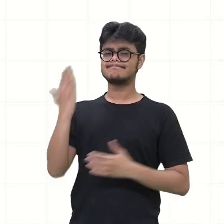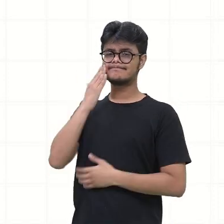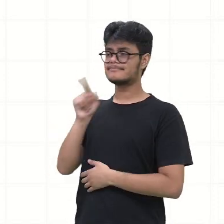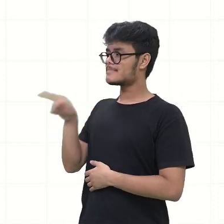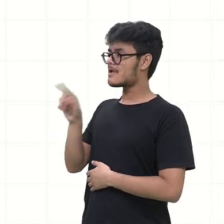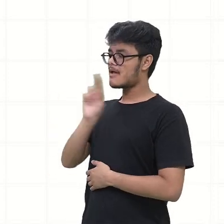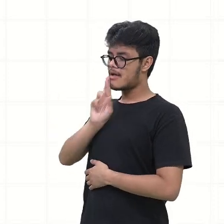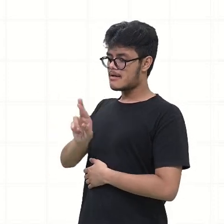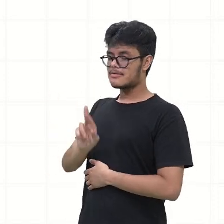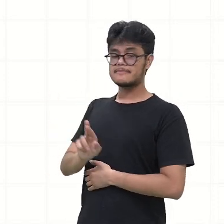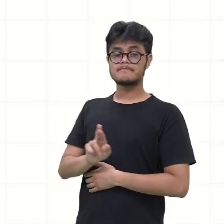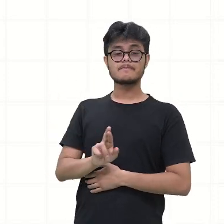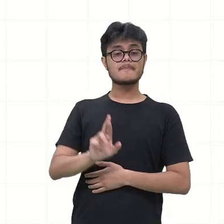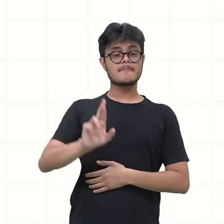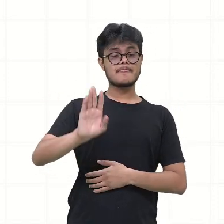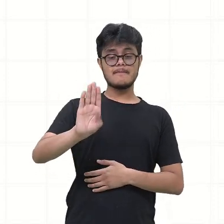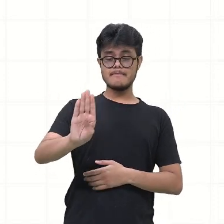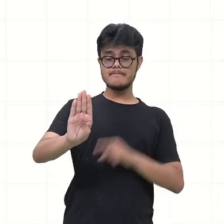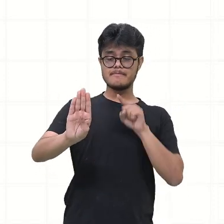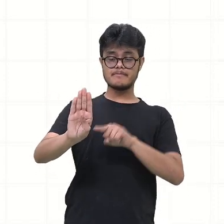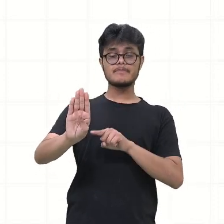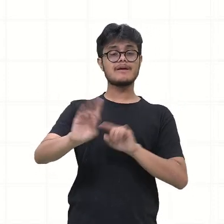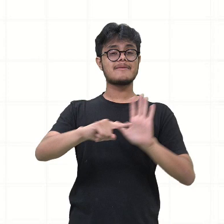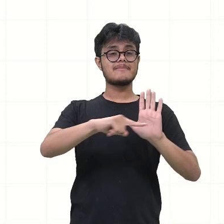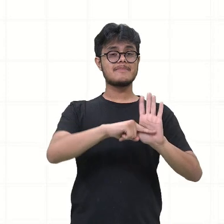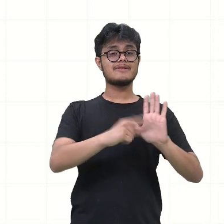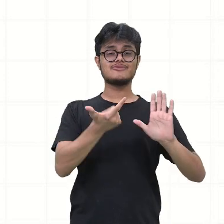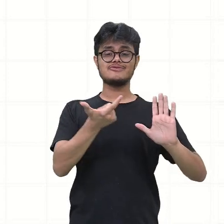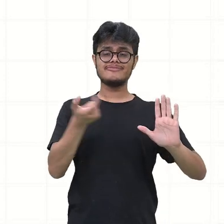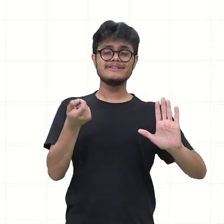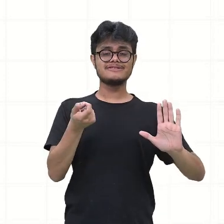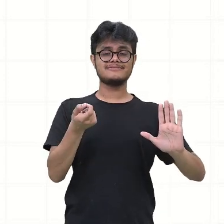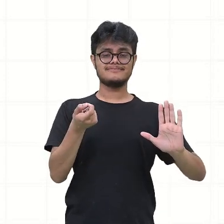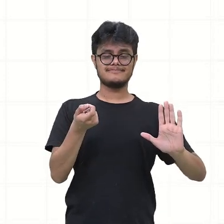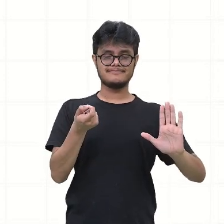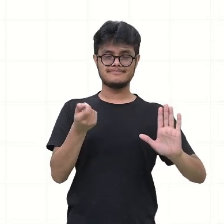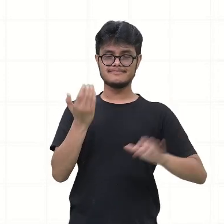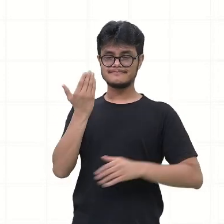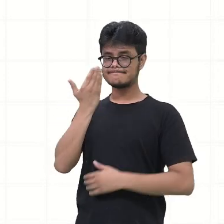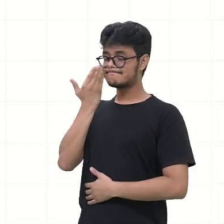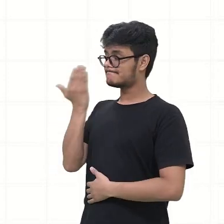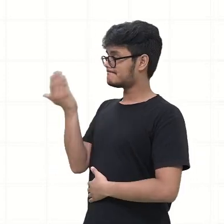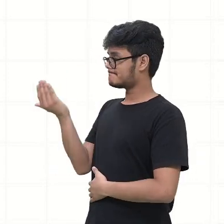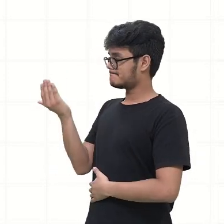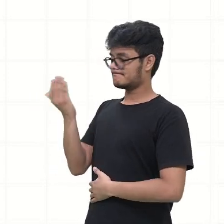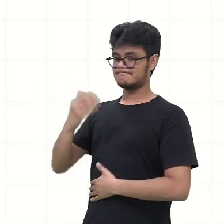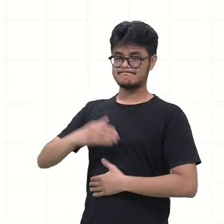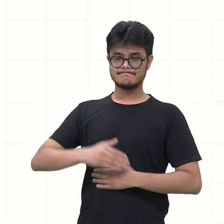aqui seria a nossa letra B de Batista. Nossa letra B de Batista